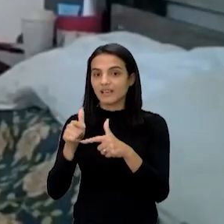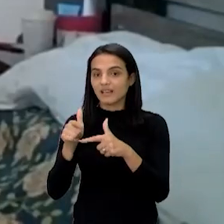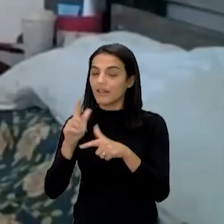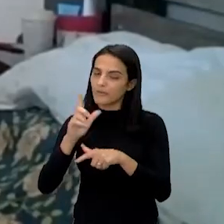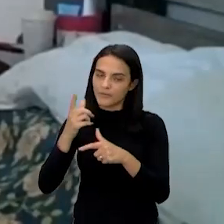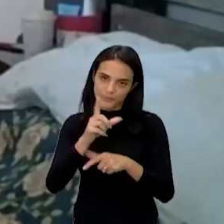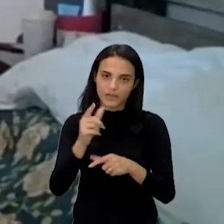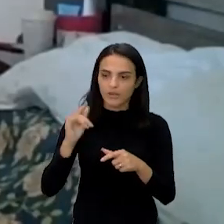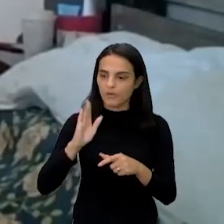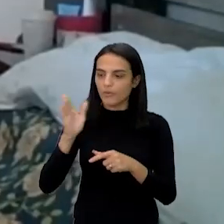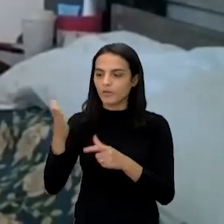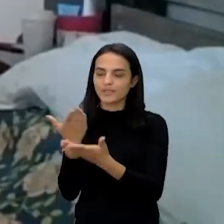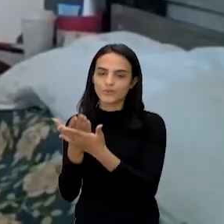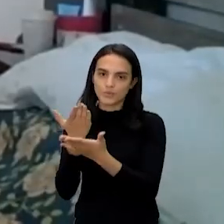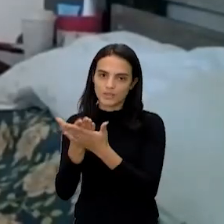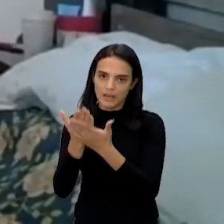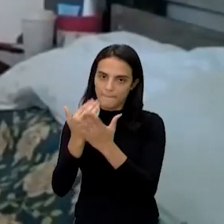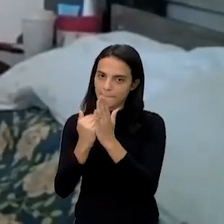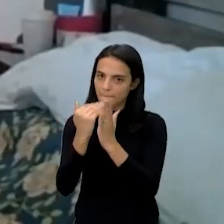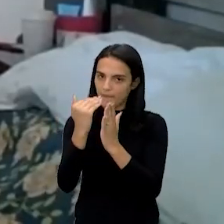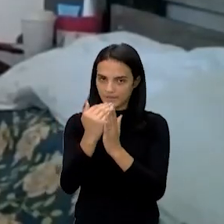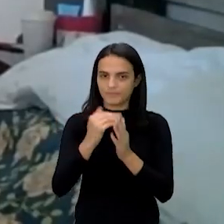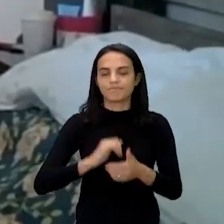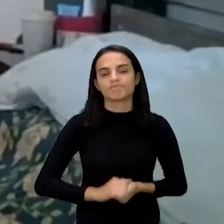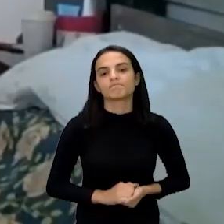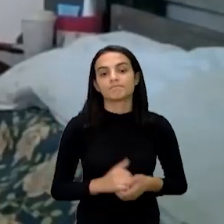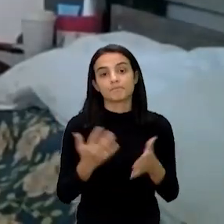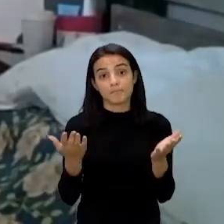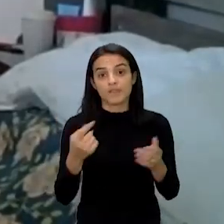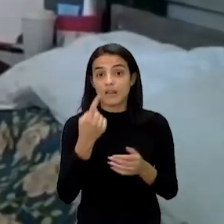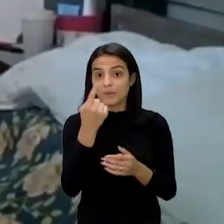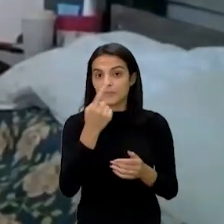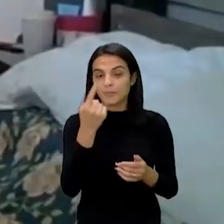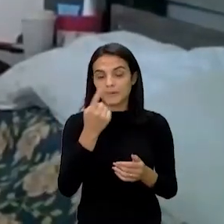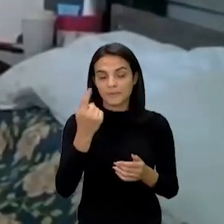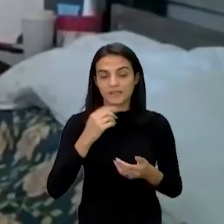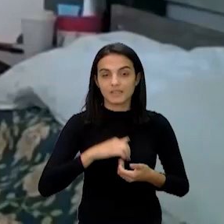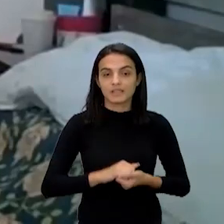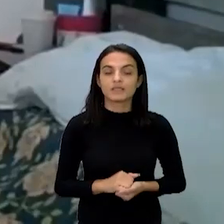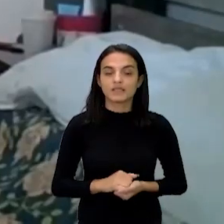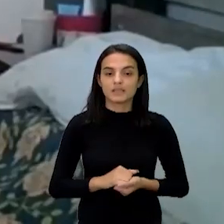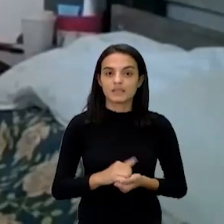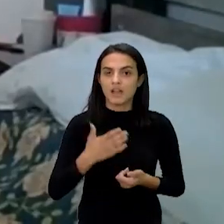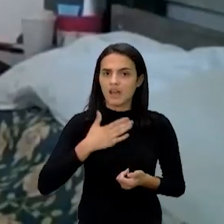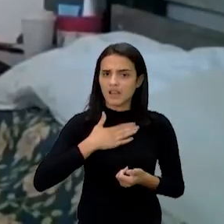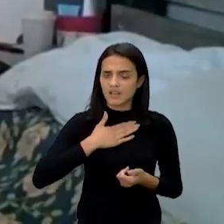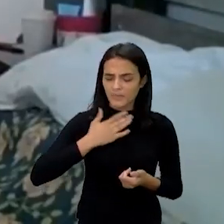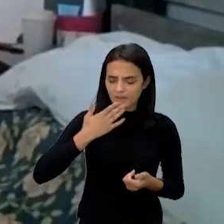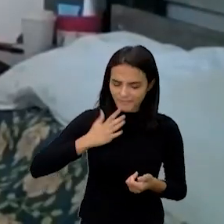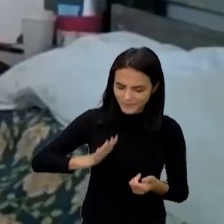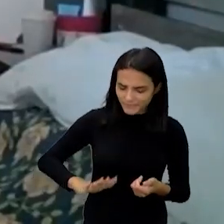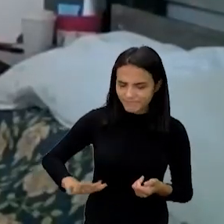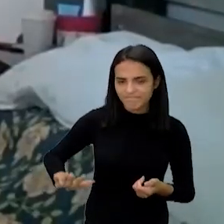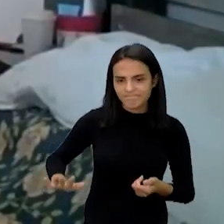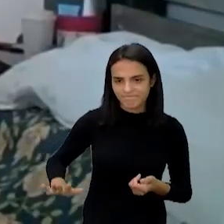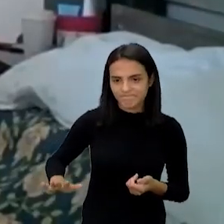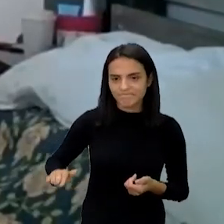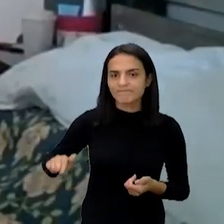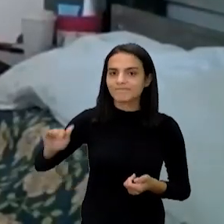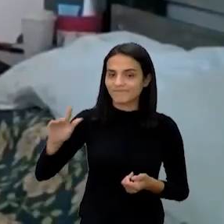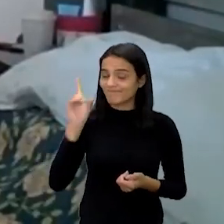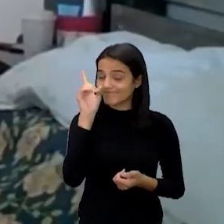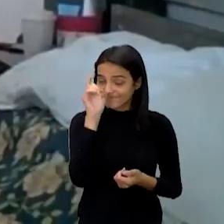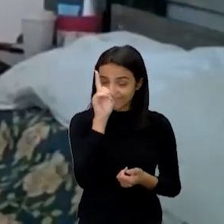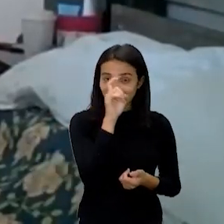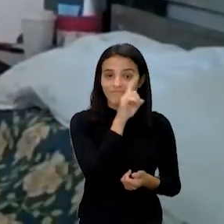estudos, né? Então, assim, né, só para fechar essa primeira parte, na minha infância ali foi bastante